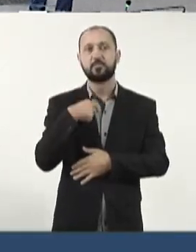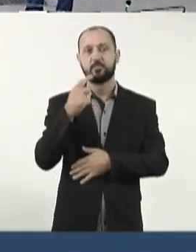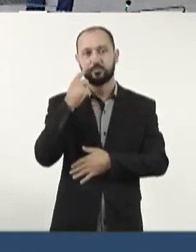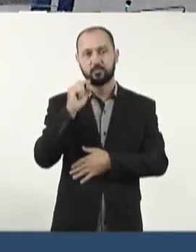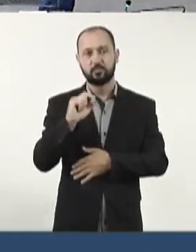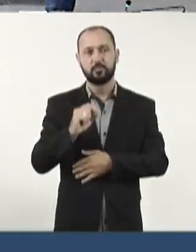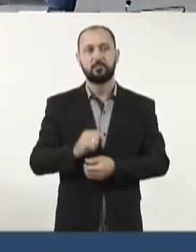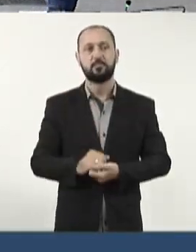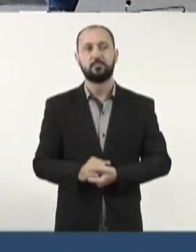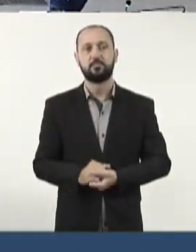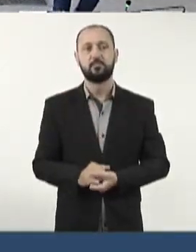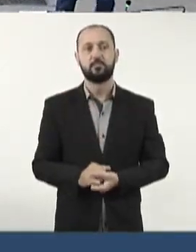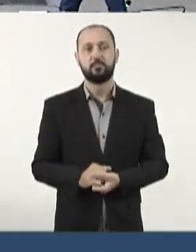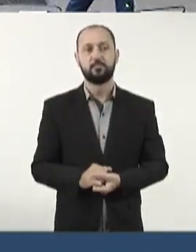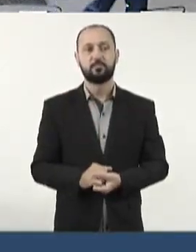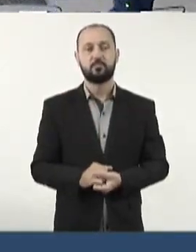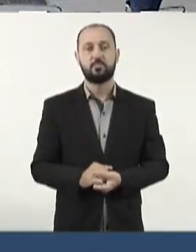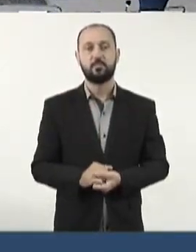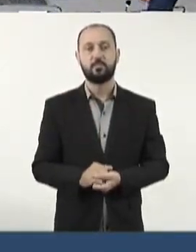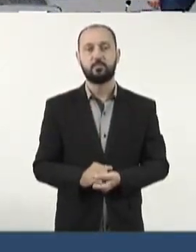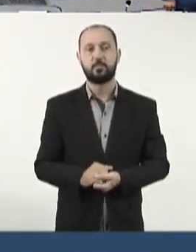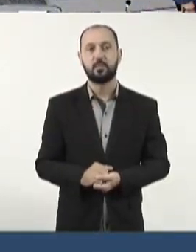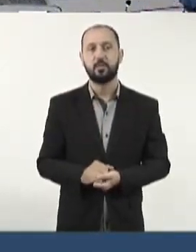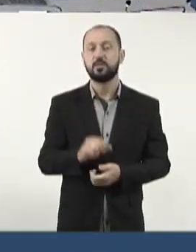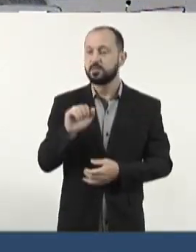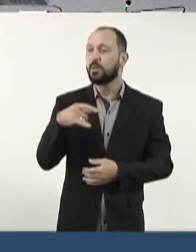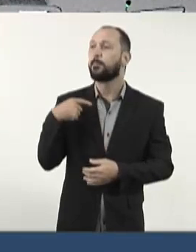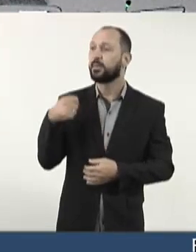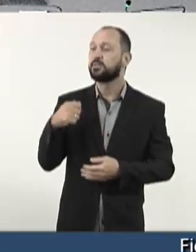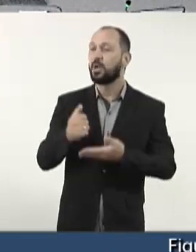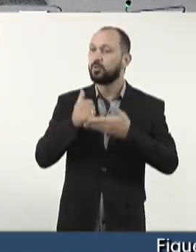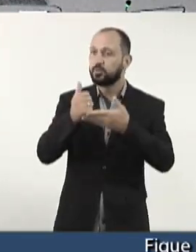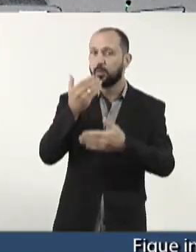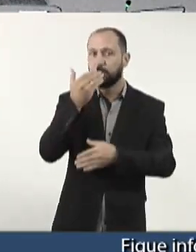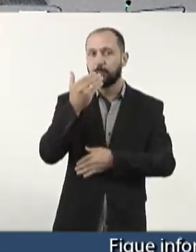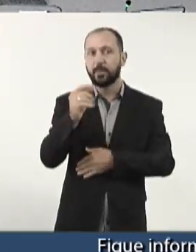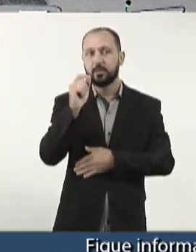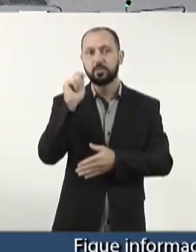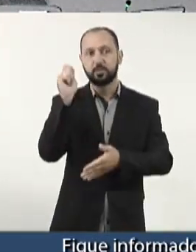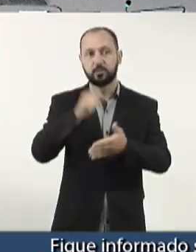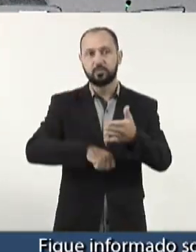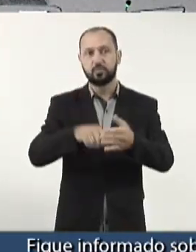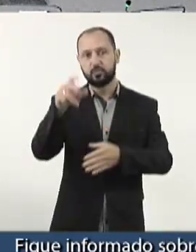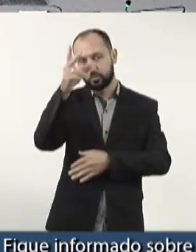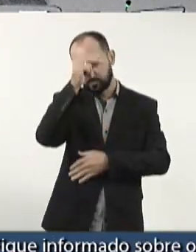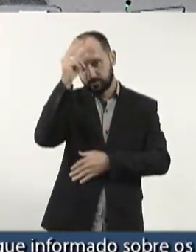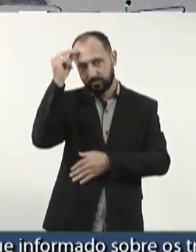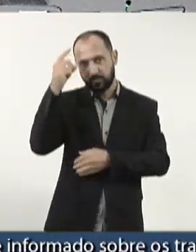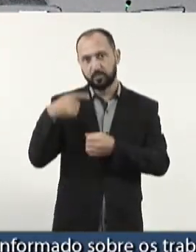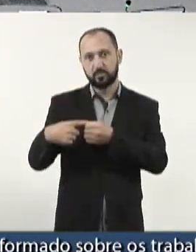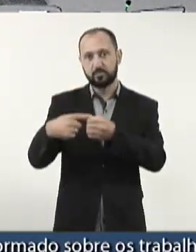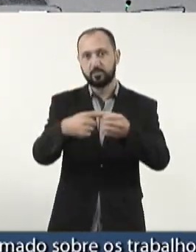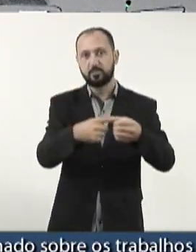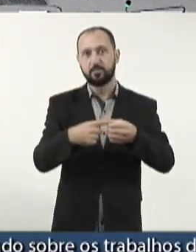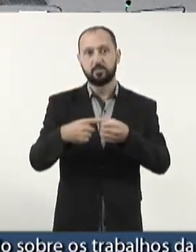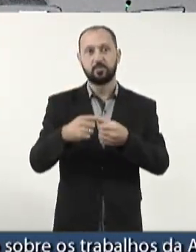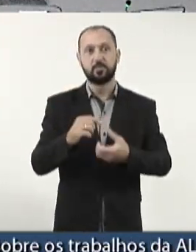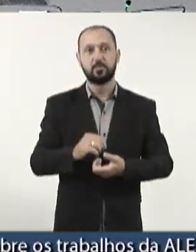Estado. E se precisar ajuda, a gente solicita também a assinatura de um prefeito do interior, se faz excelência